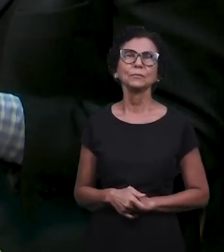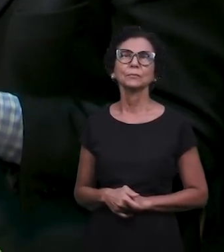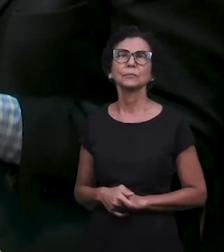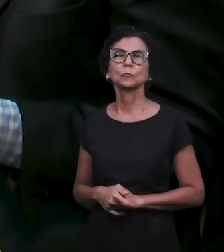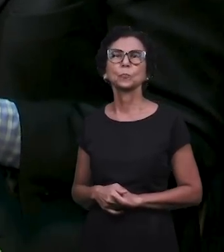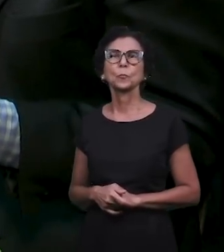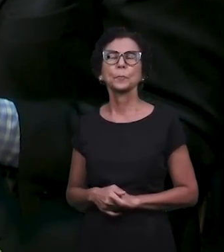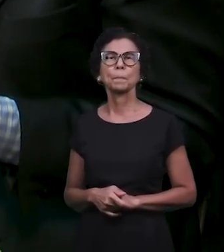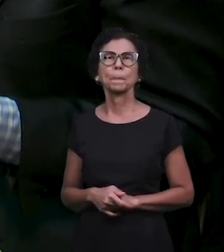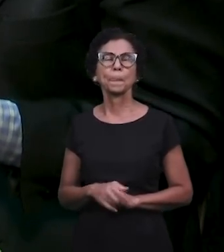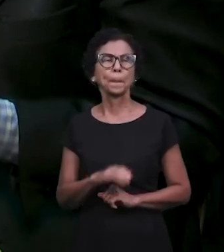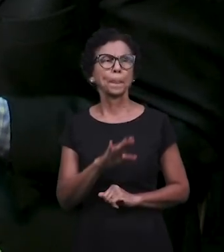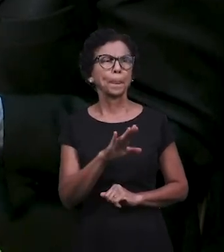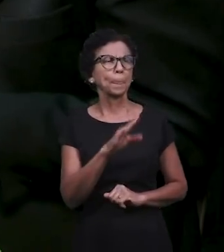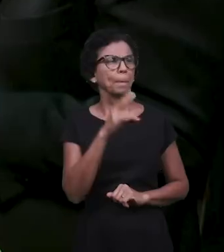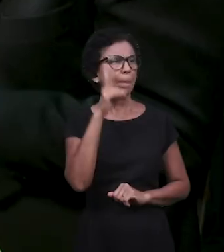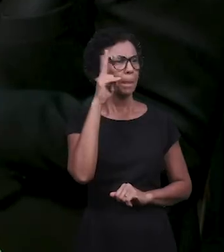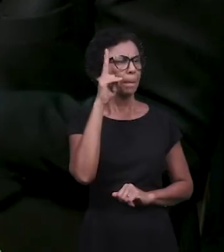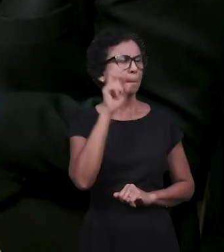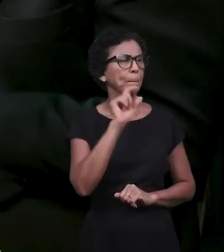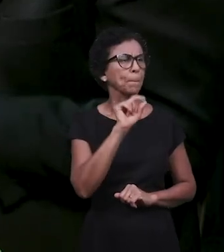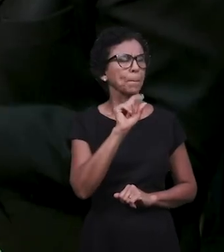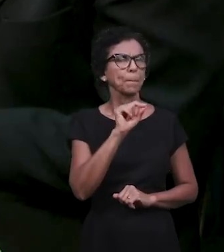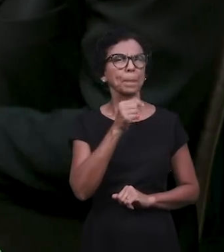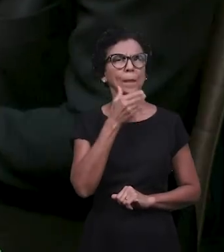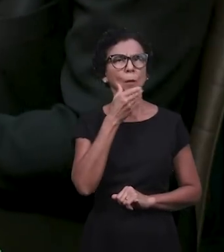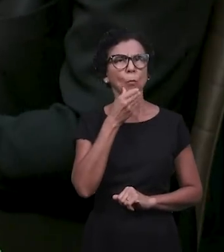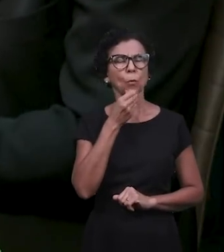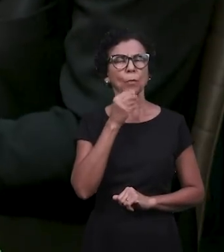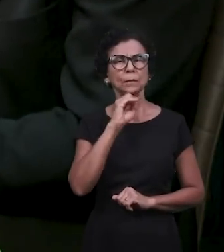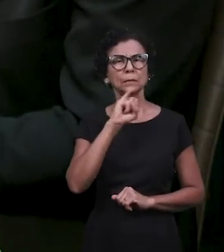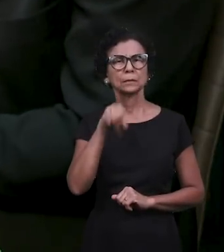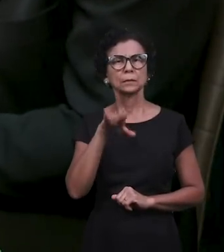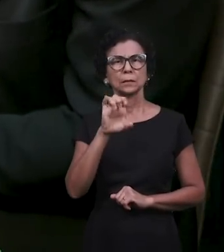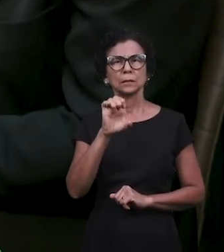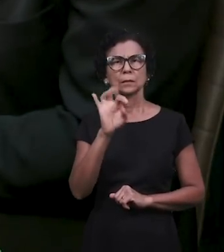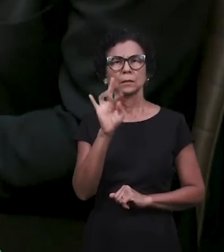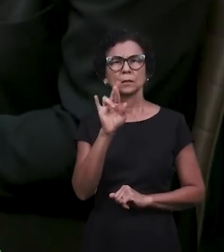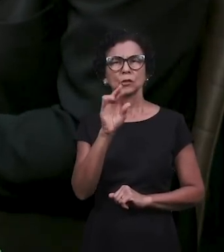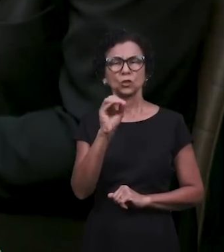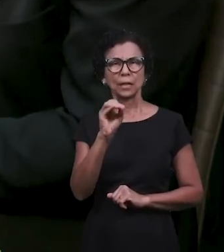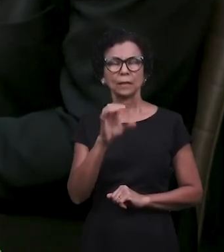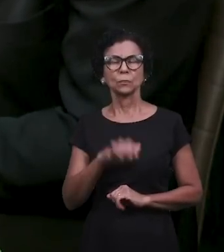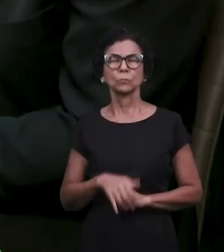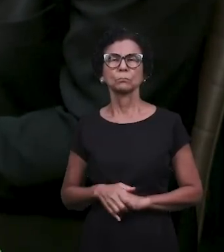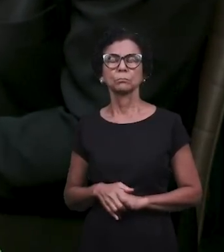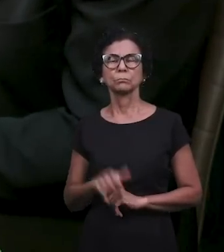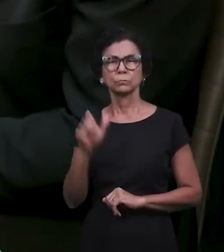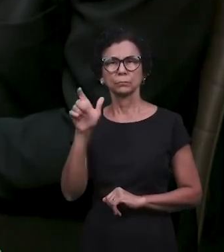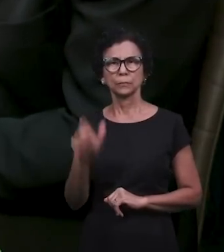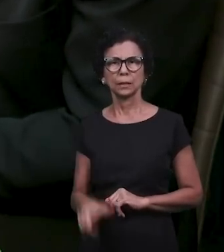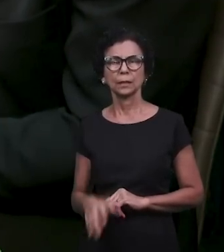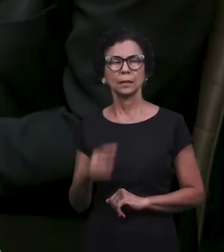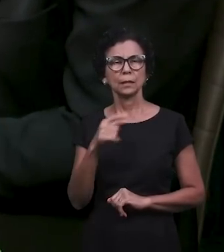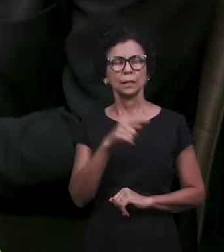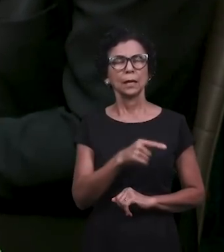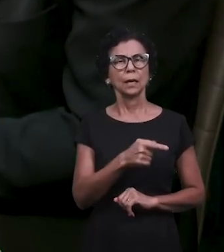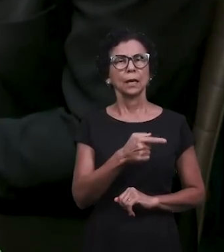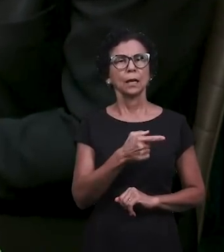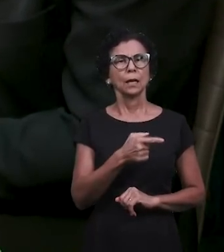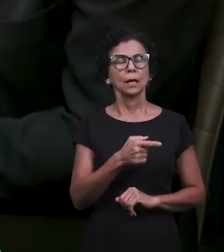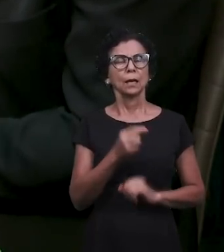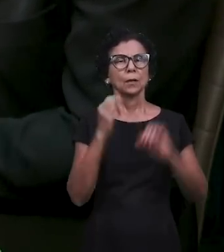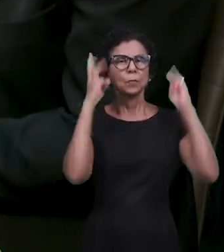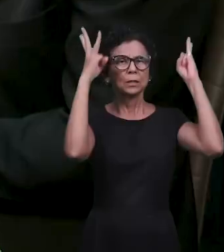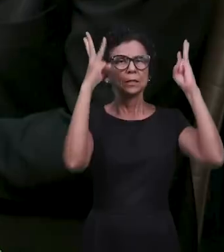pouquinho, Jetro, sogro de Moisés, ele vai levar Zípora, a mulher de Moisés,